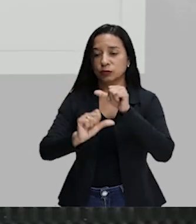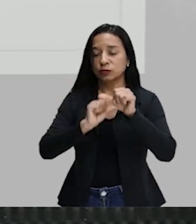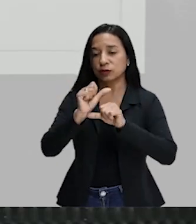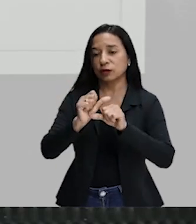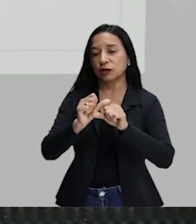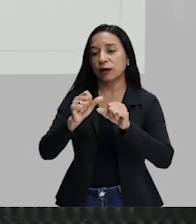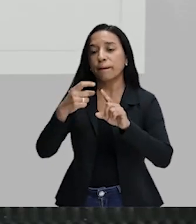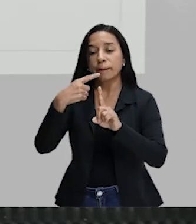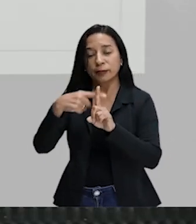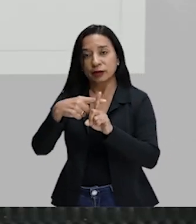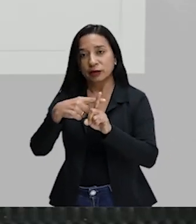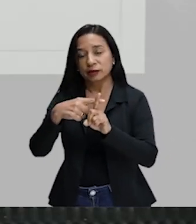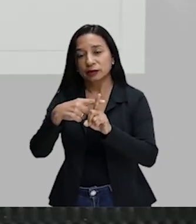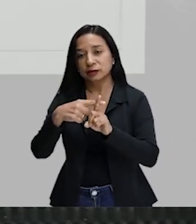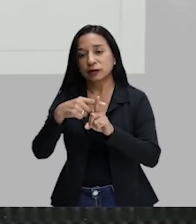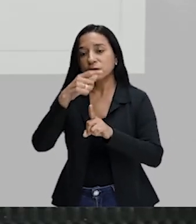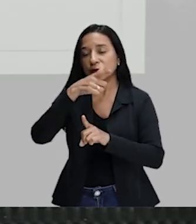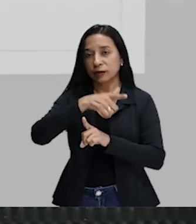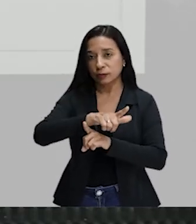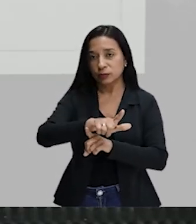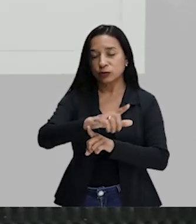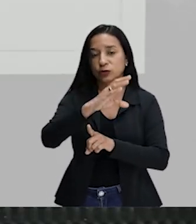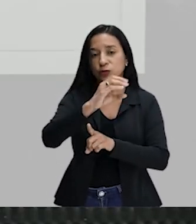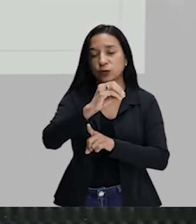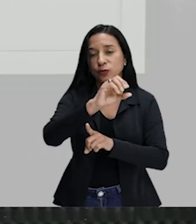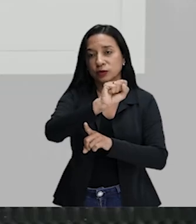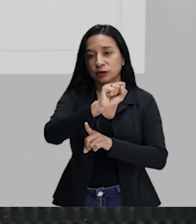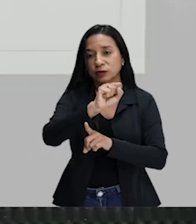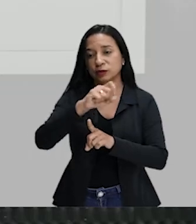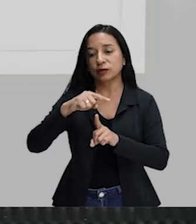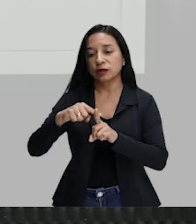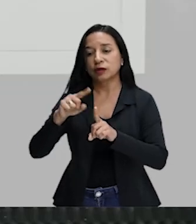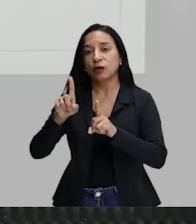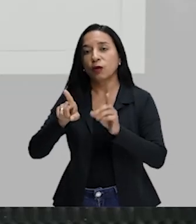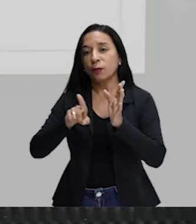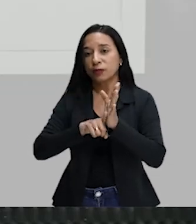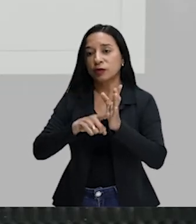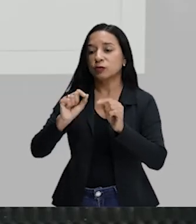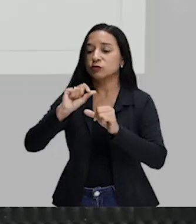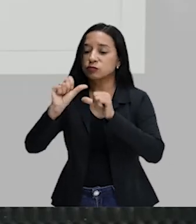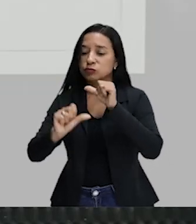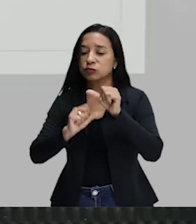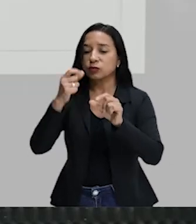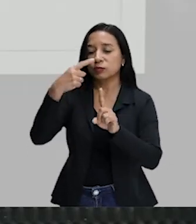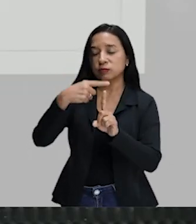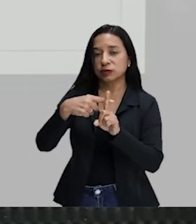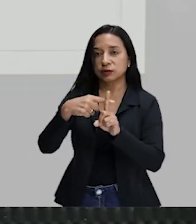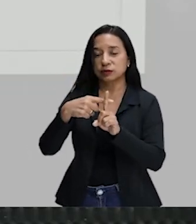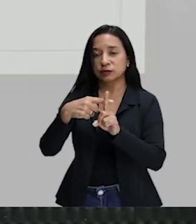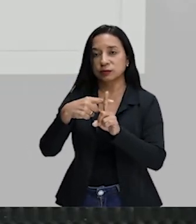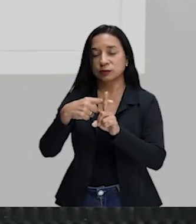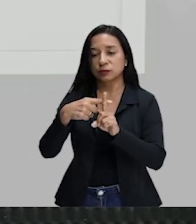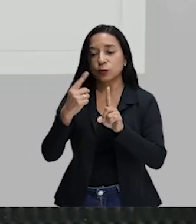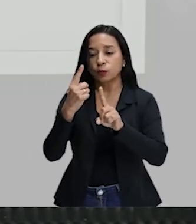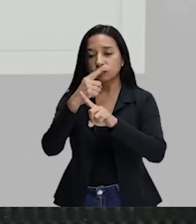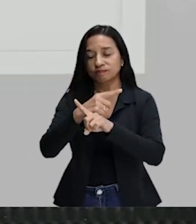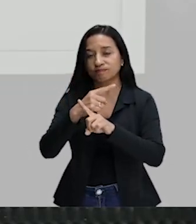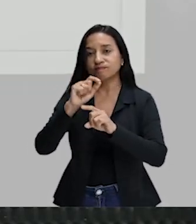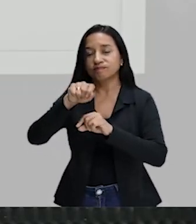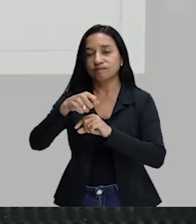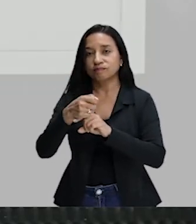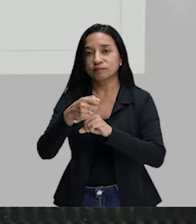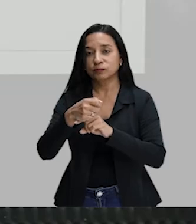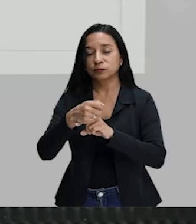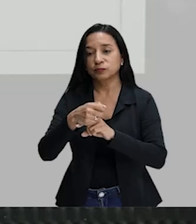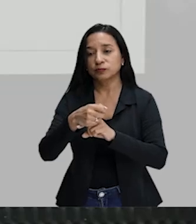com cosseno e aqui no sinal, em vez de colocar menos, você vai colocar mais. Você vai inverter o sinal, tá?